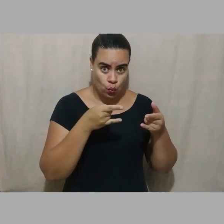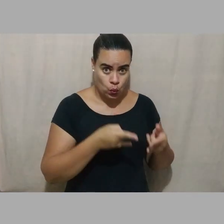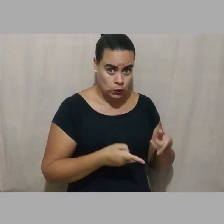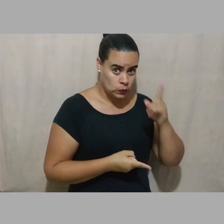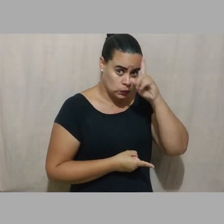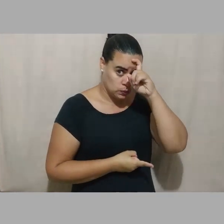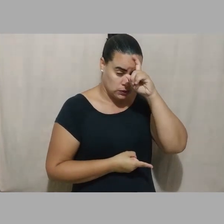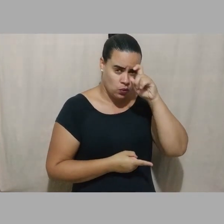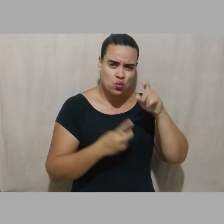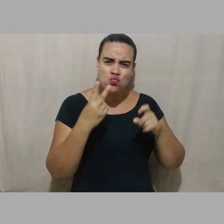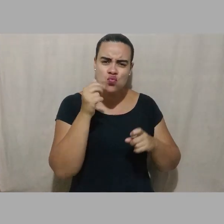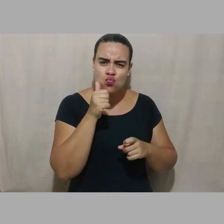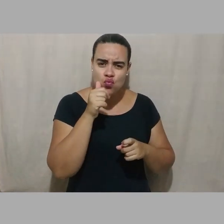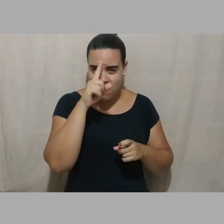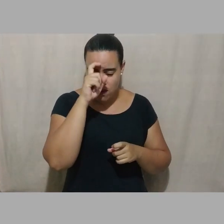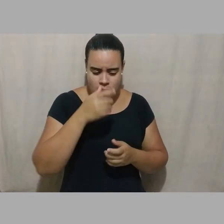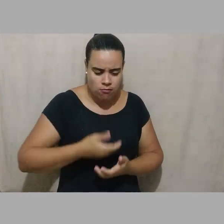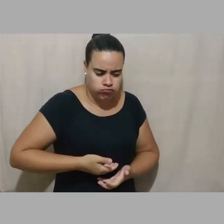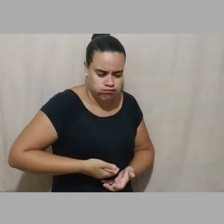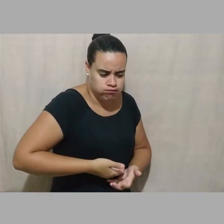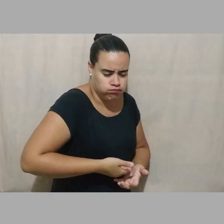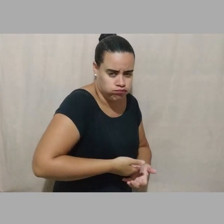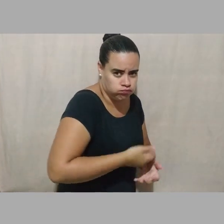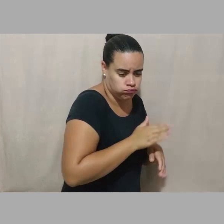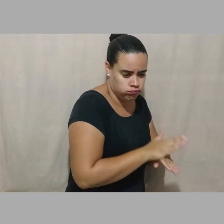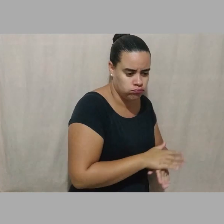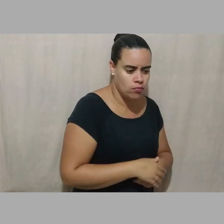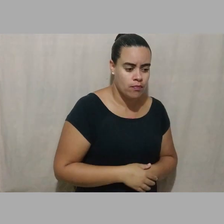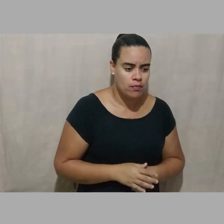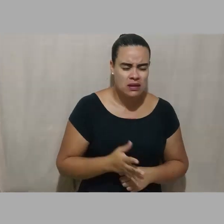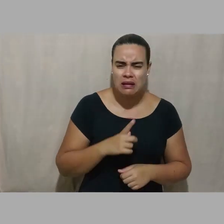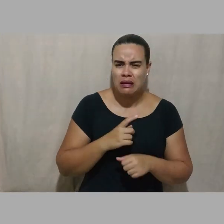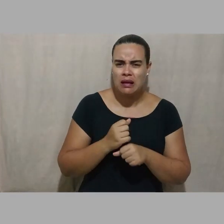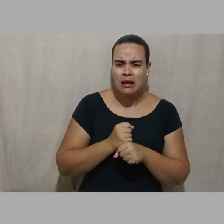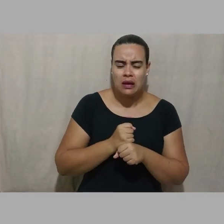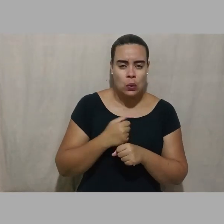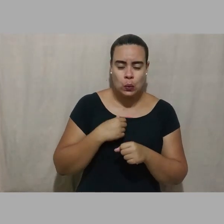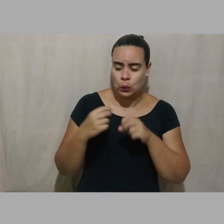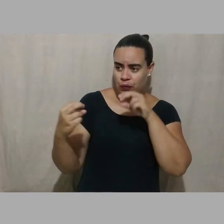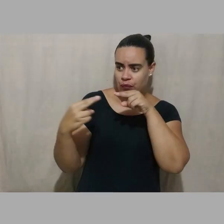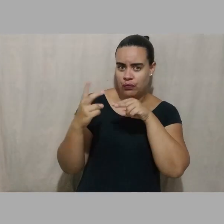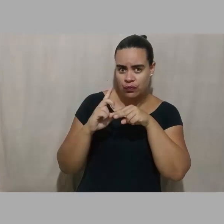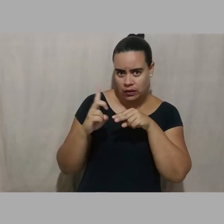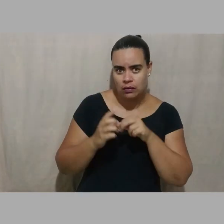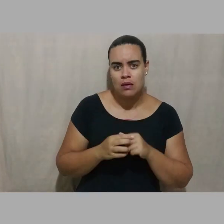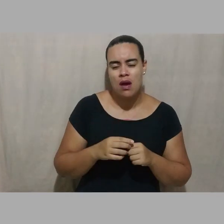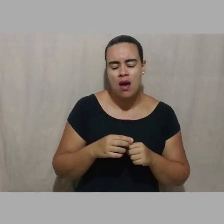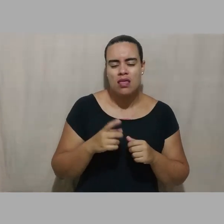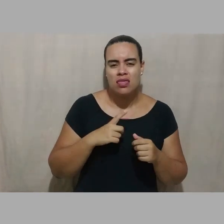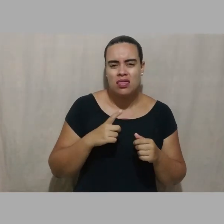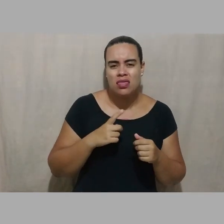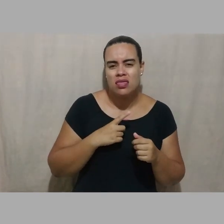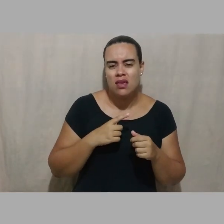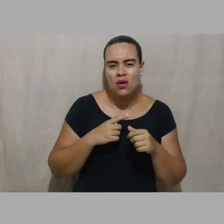Fazia mais de 3 anos que a gente não se via. Um efeito secundário da hormonioterapia, inibição de receptores de convites a